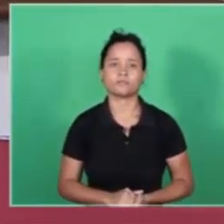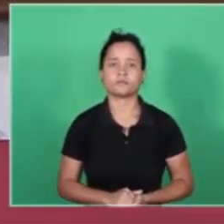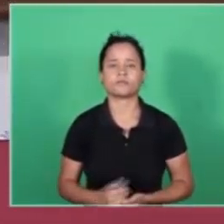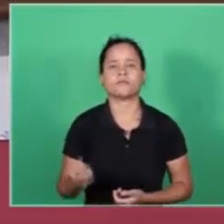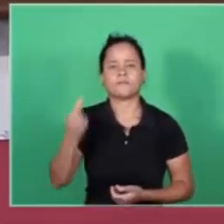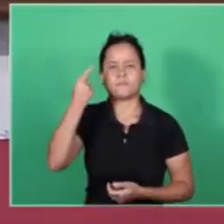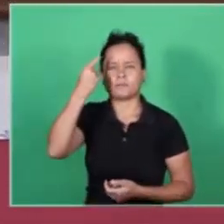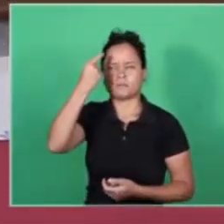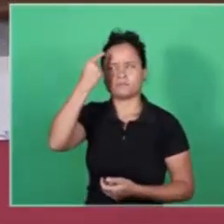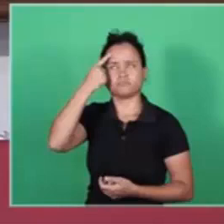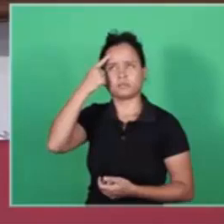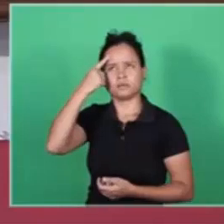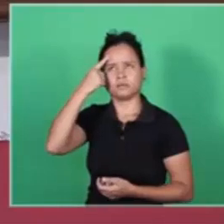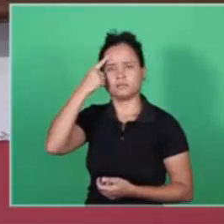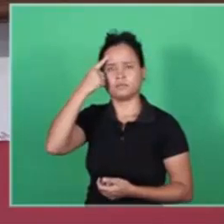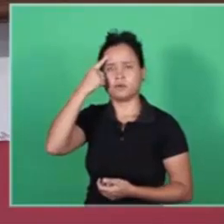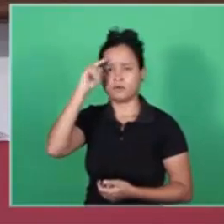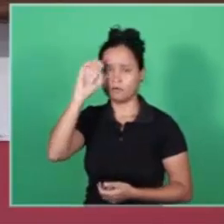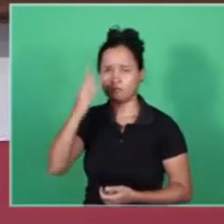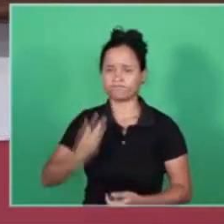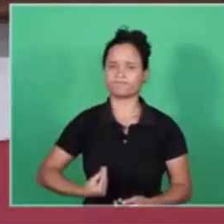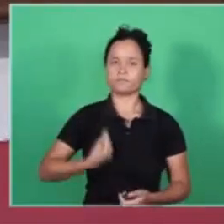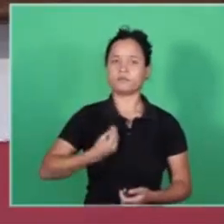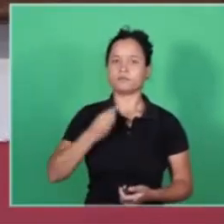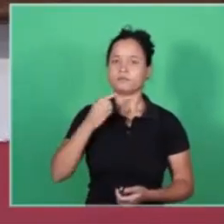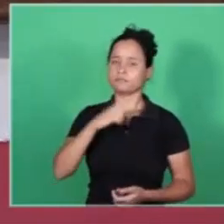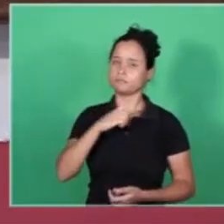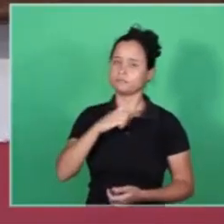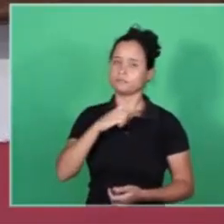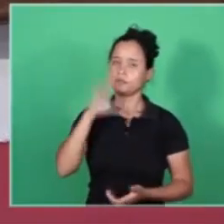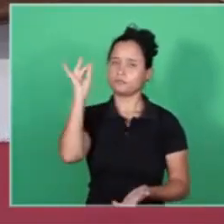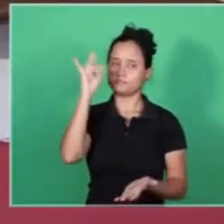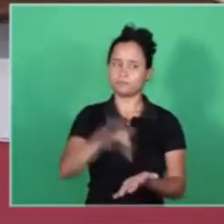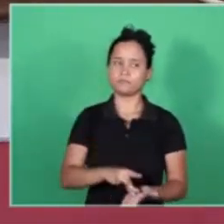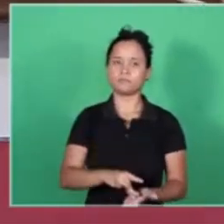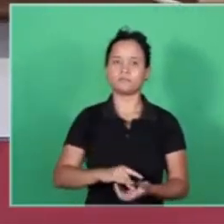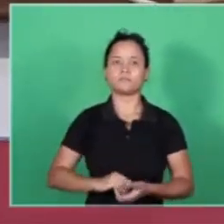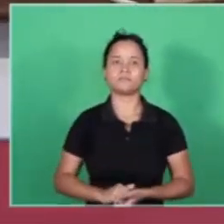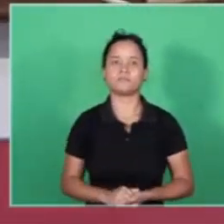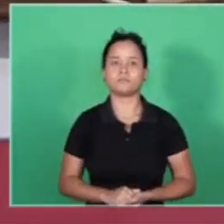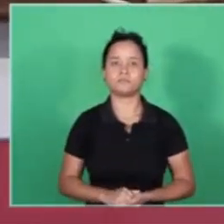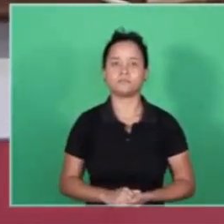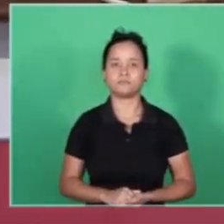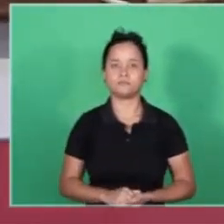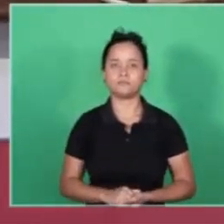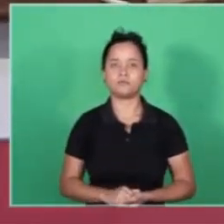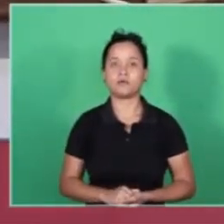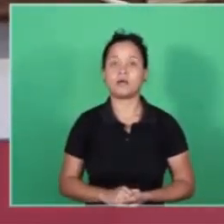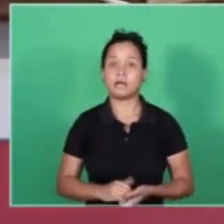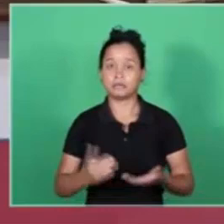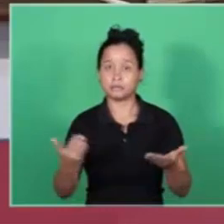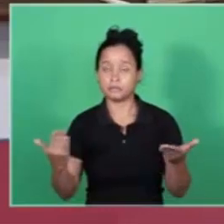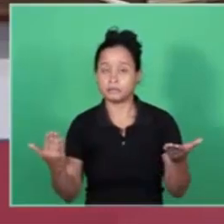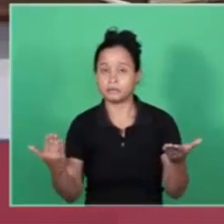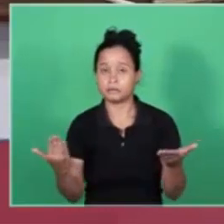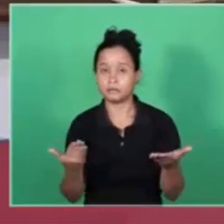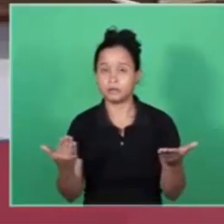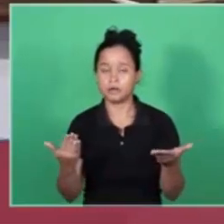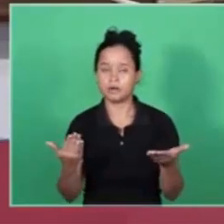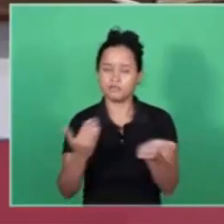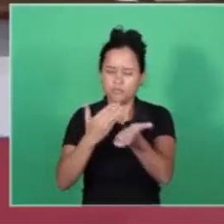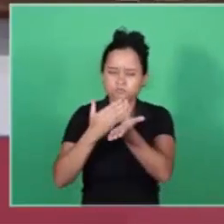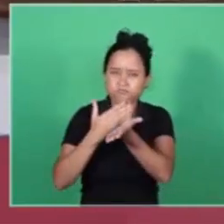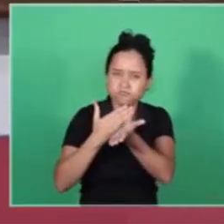Penso, logo existe. É de Descartes. Grande filósofo. Veja só, ele veio logo no começo, logo